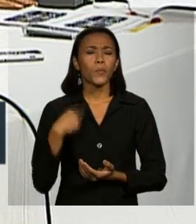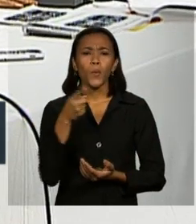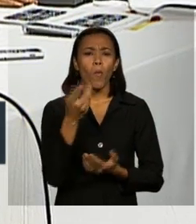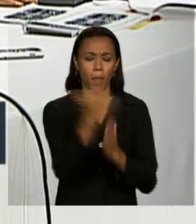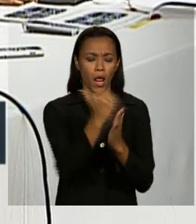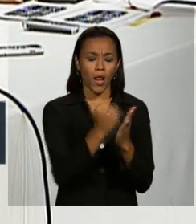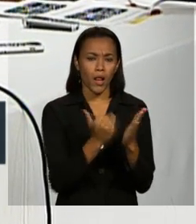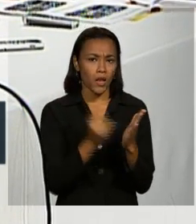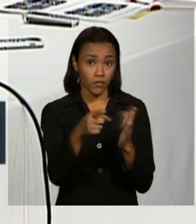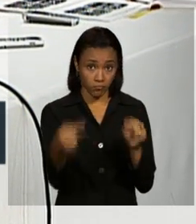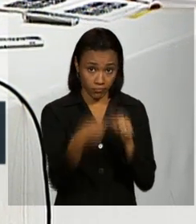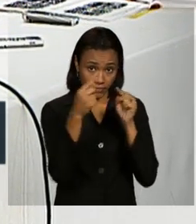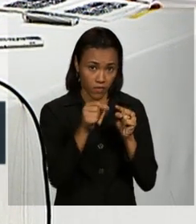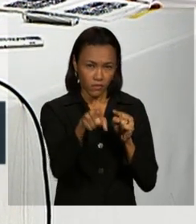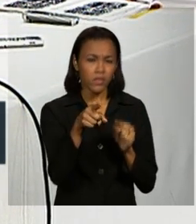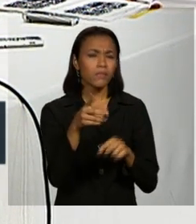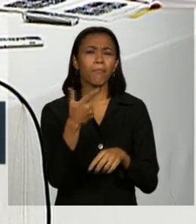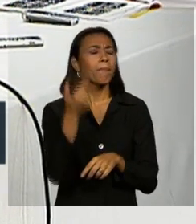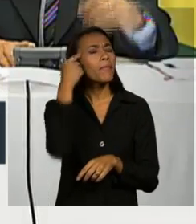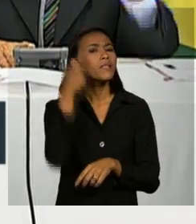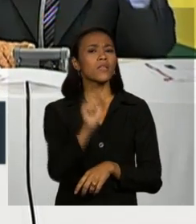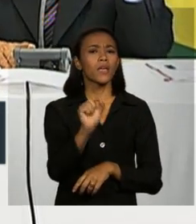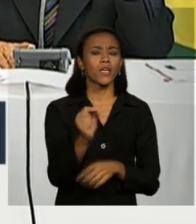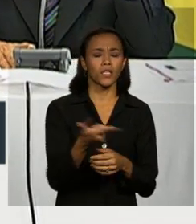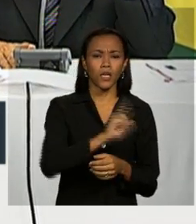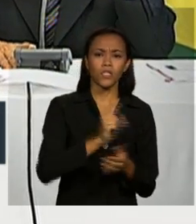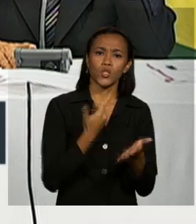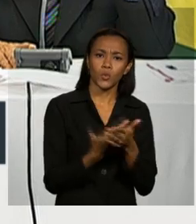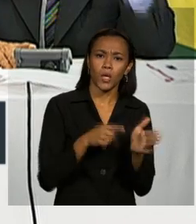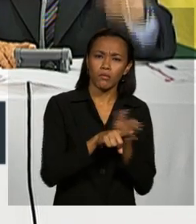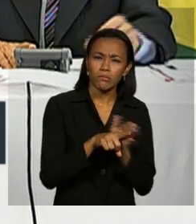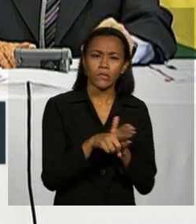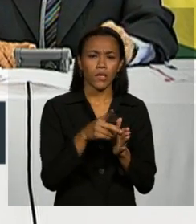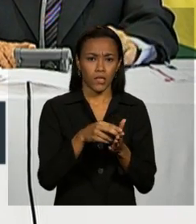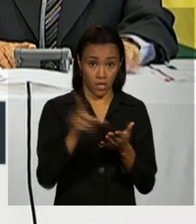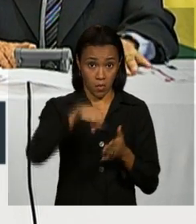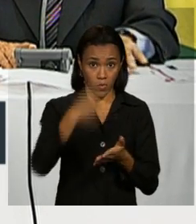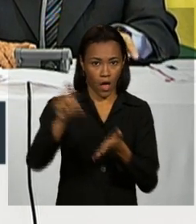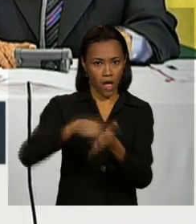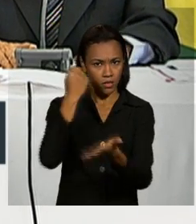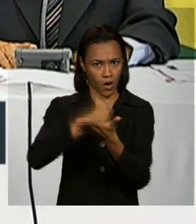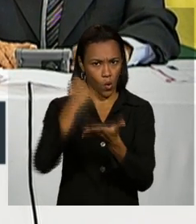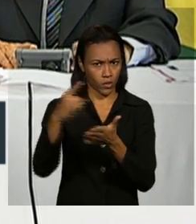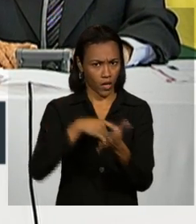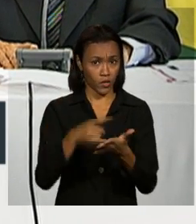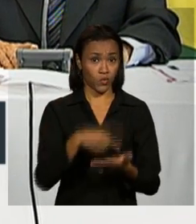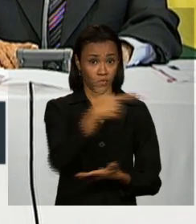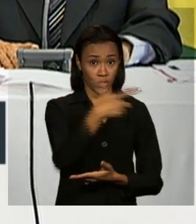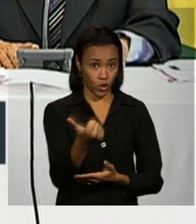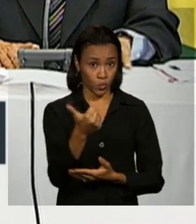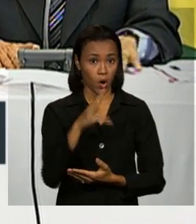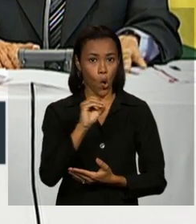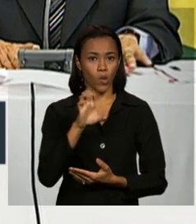pretendem eh entre estudar e e e assinar contratos de 21 concessões